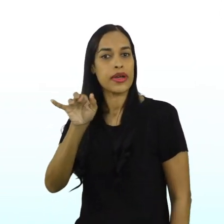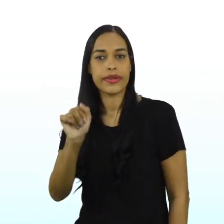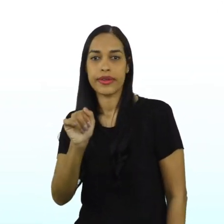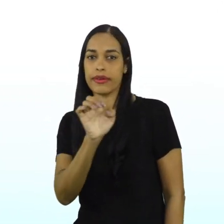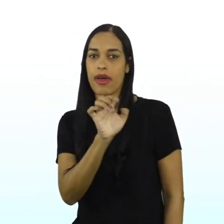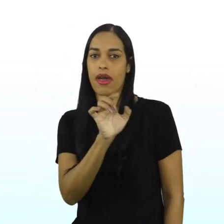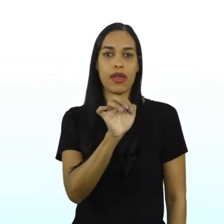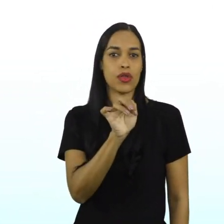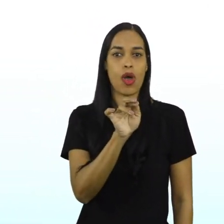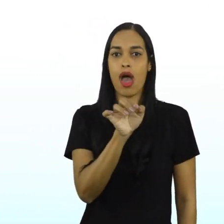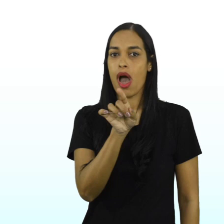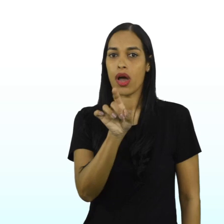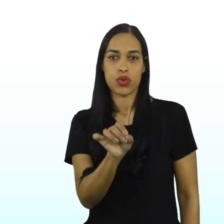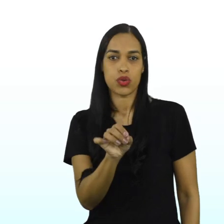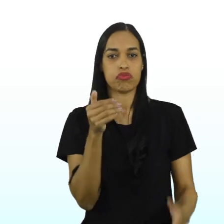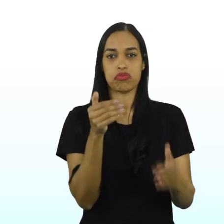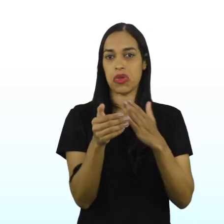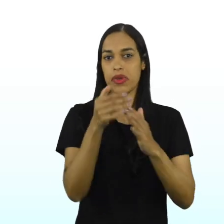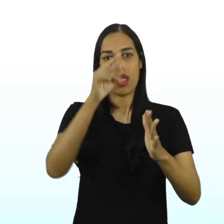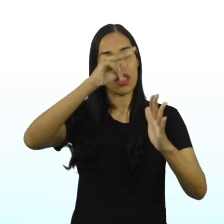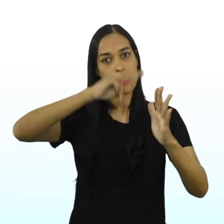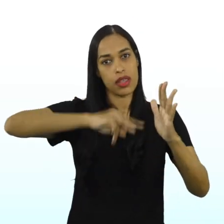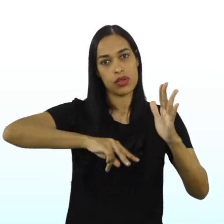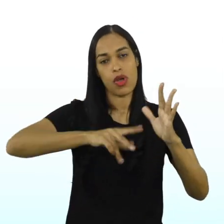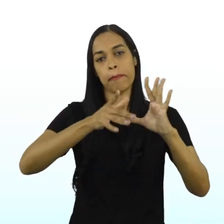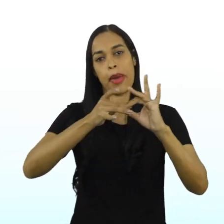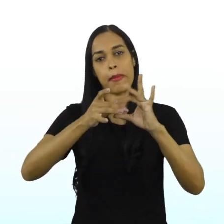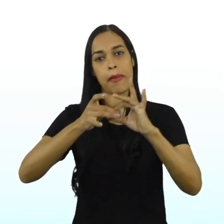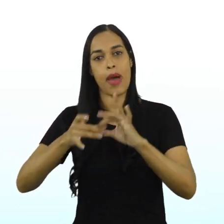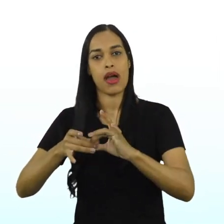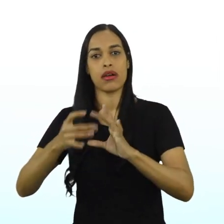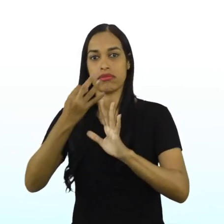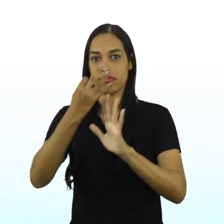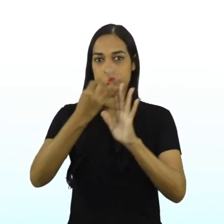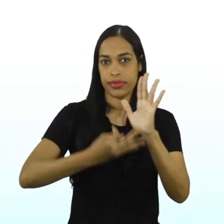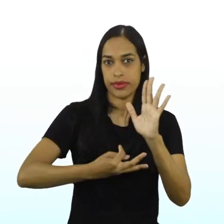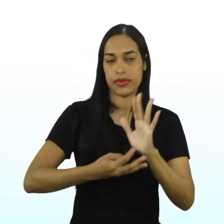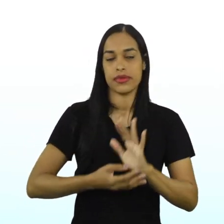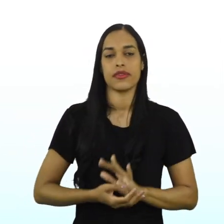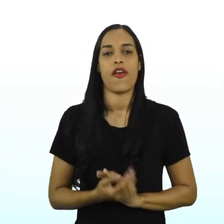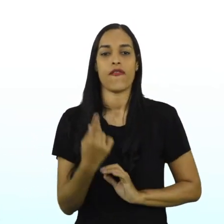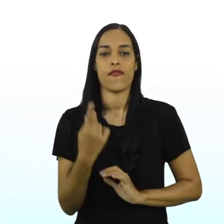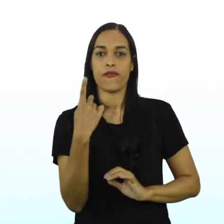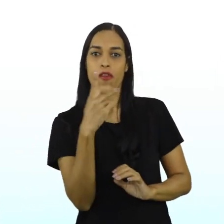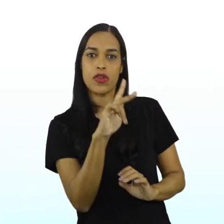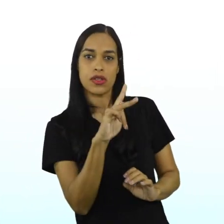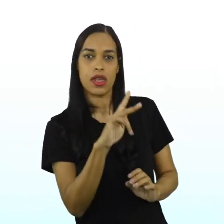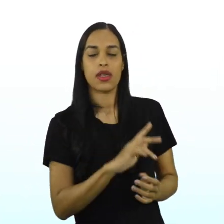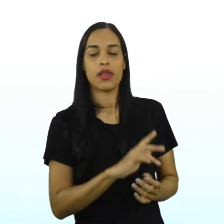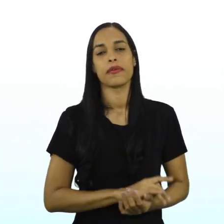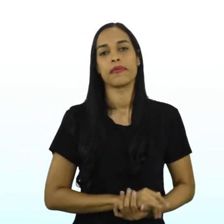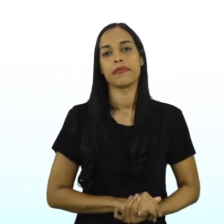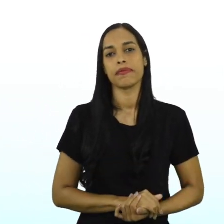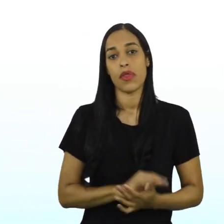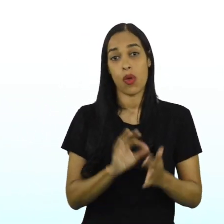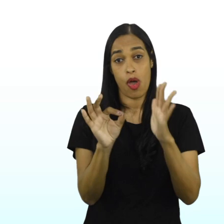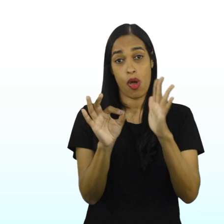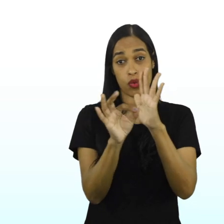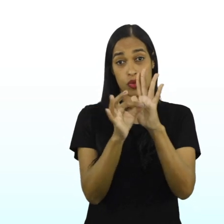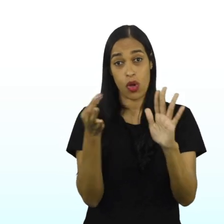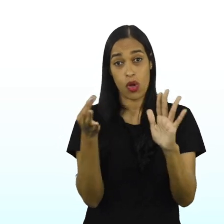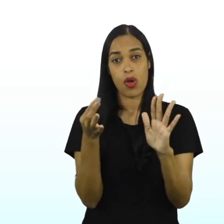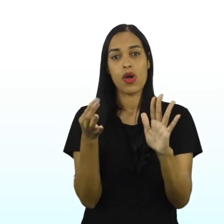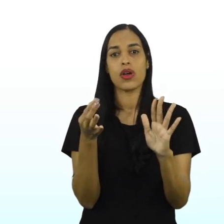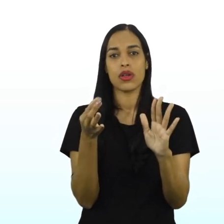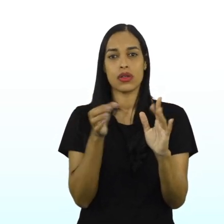seja Eduardo, seja qualquer leitor, está fora do contexto textual. Então, quando se diz você, o autor, ele